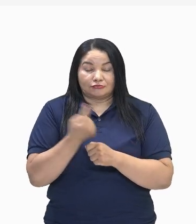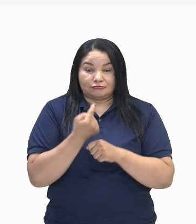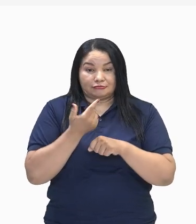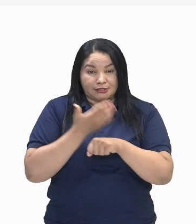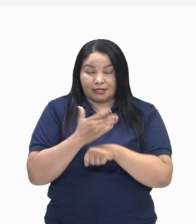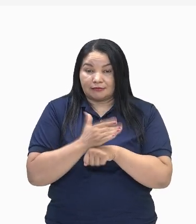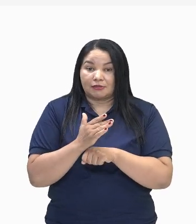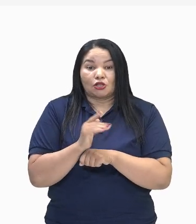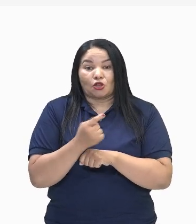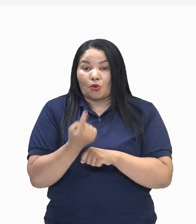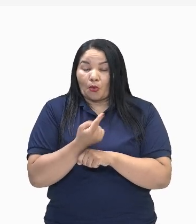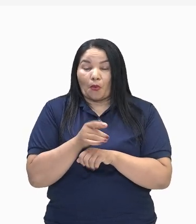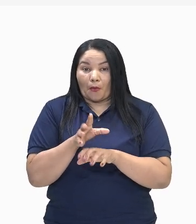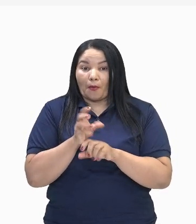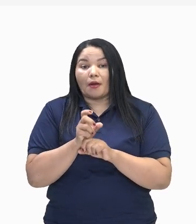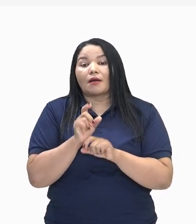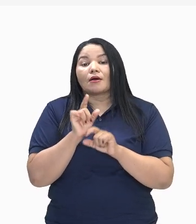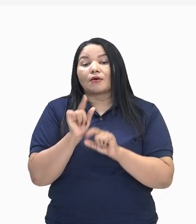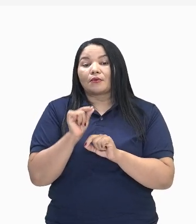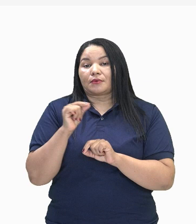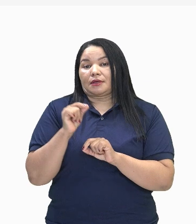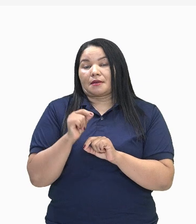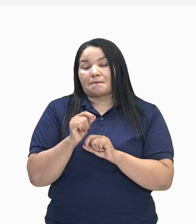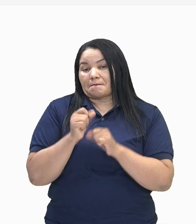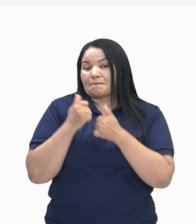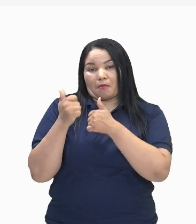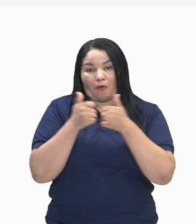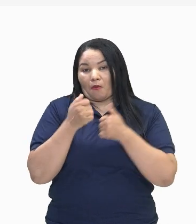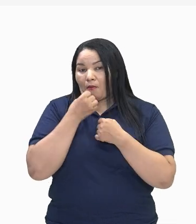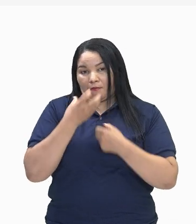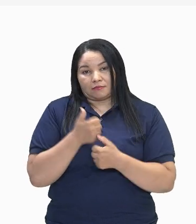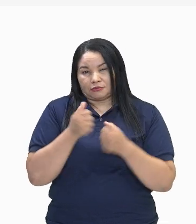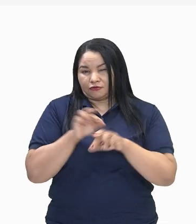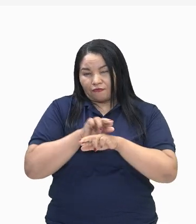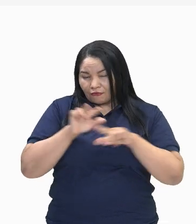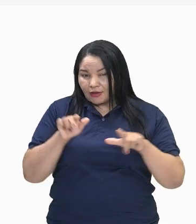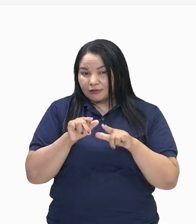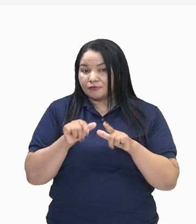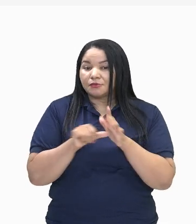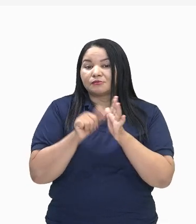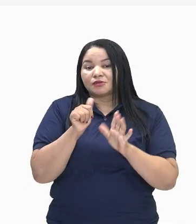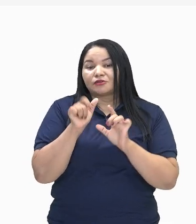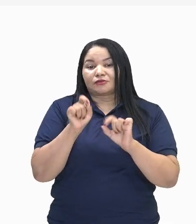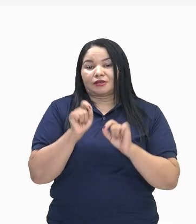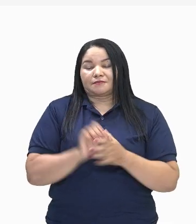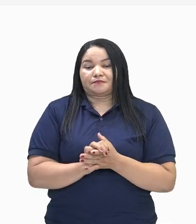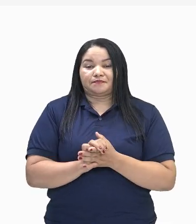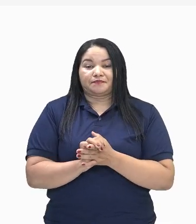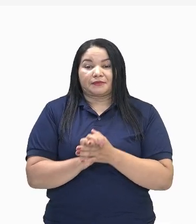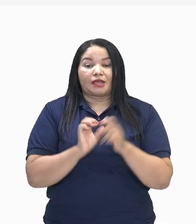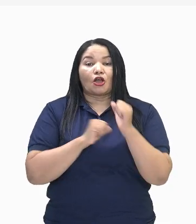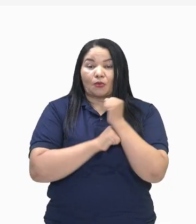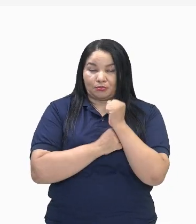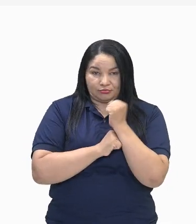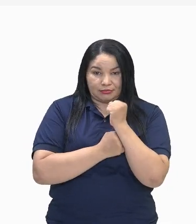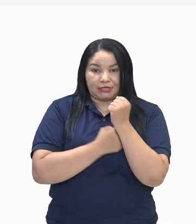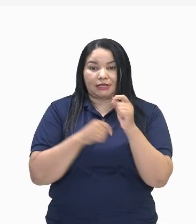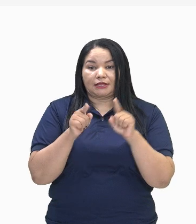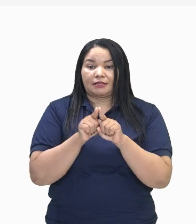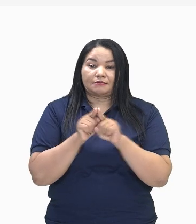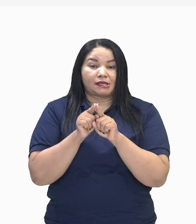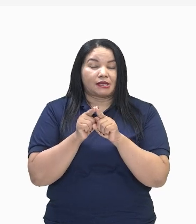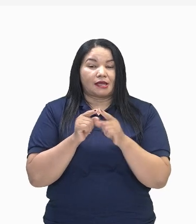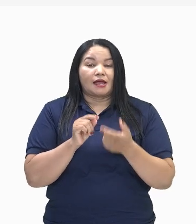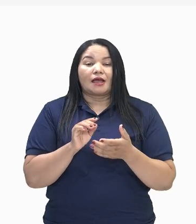vamos obter vários benefícios. O primeiro é a melhora da coordenação motora e